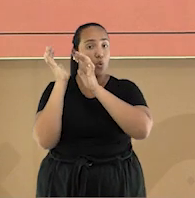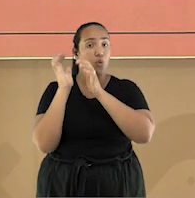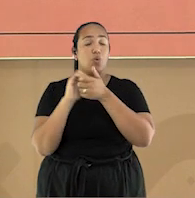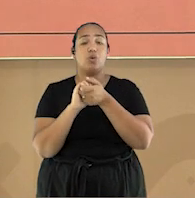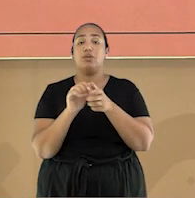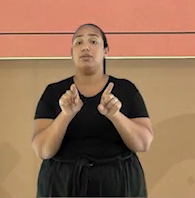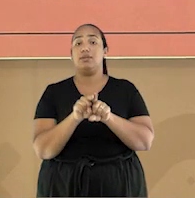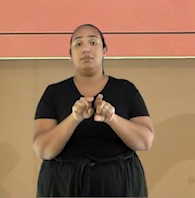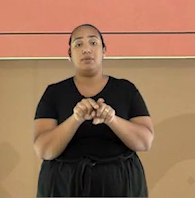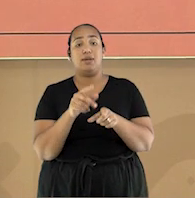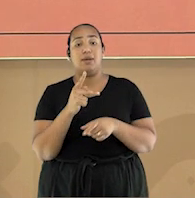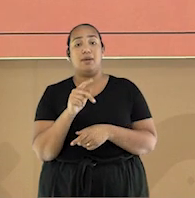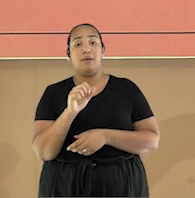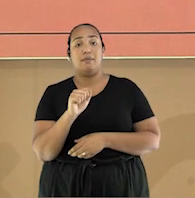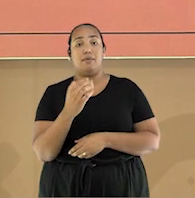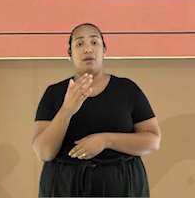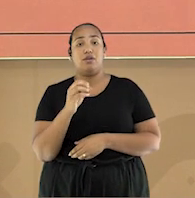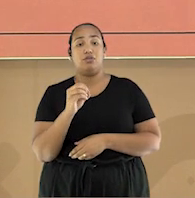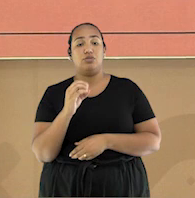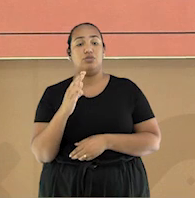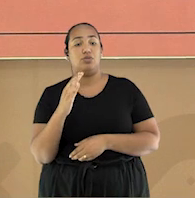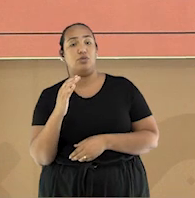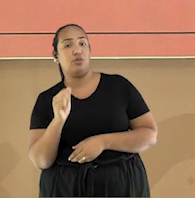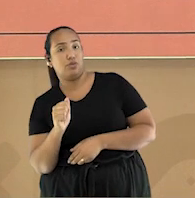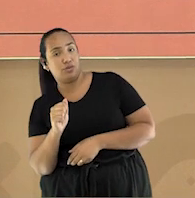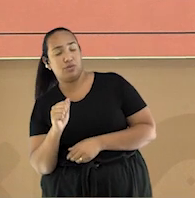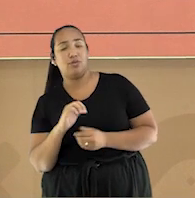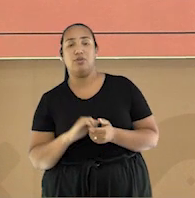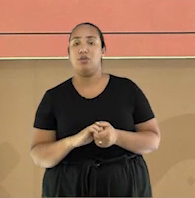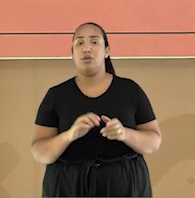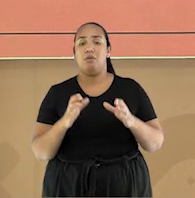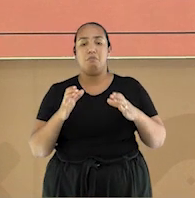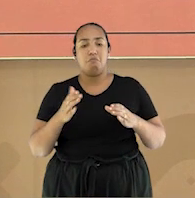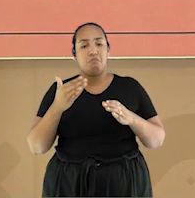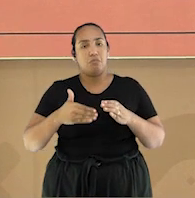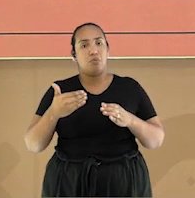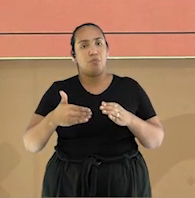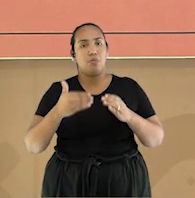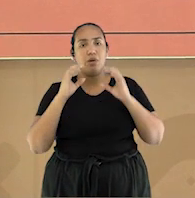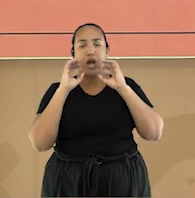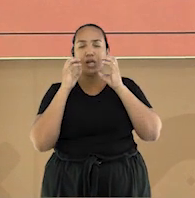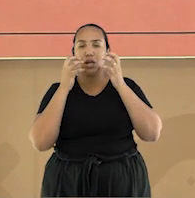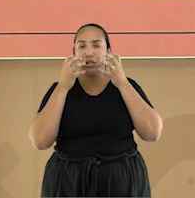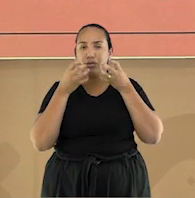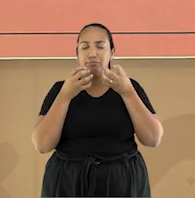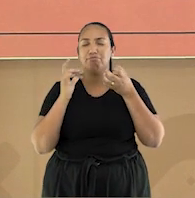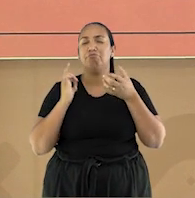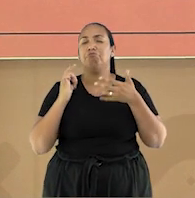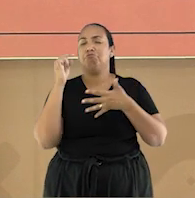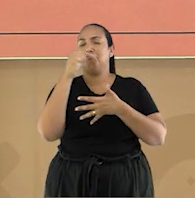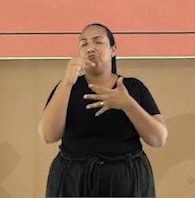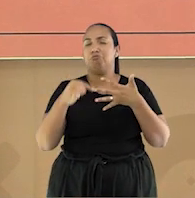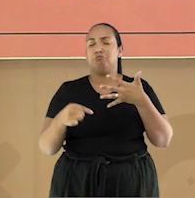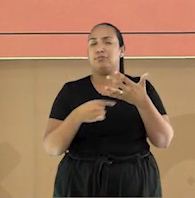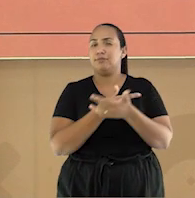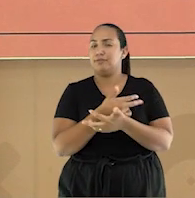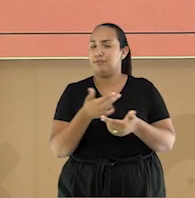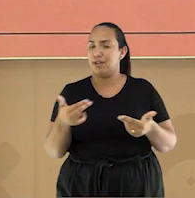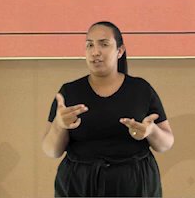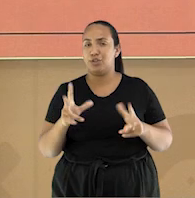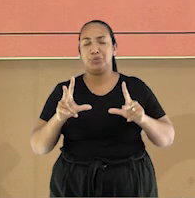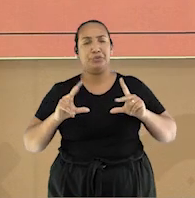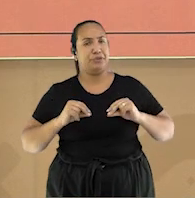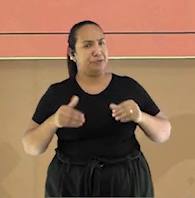paçoca, o quindim de mandioca, tapioca, bolo de milho, bolinho de tapioca, entre outros. Deu até fome,